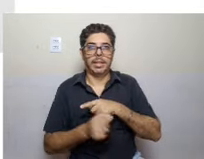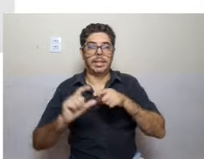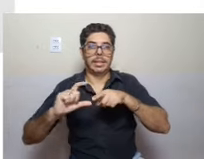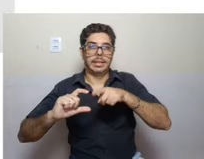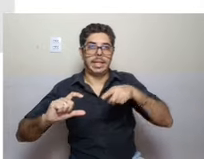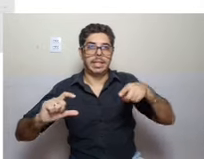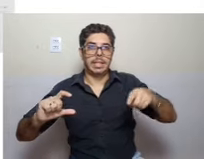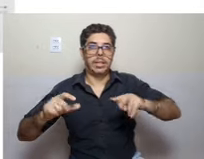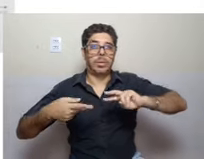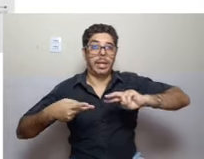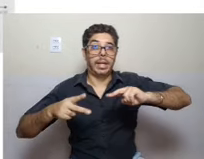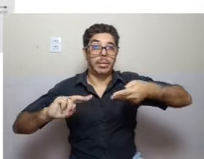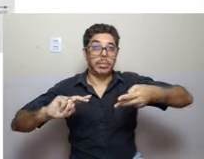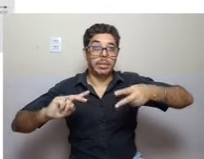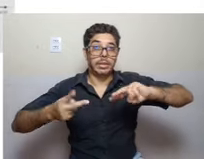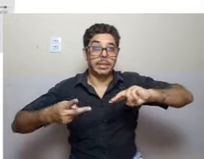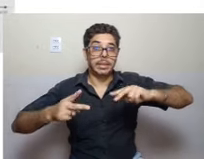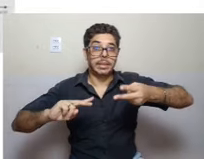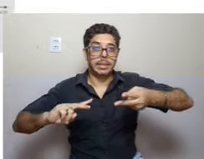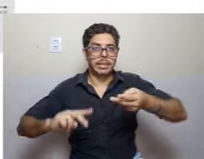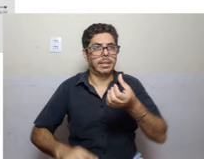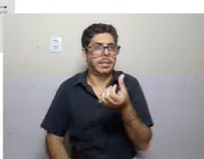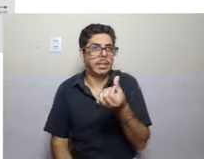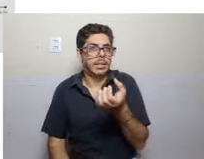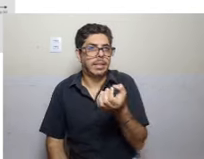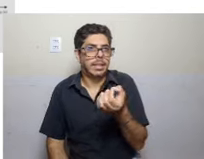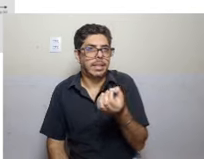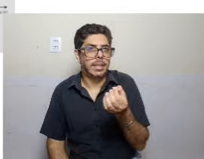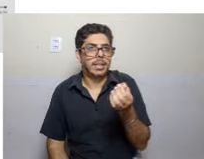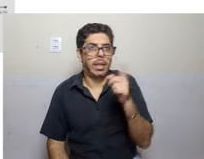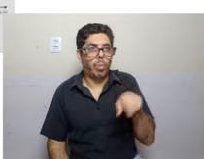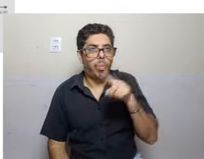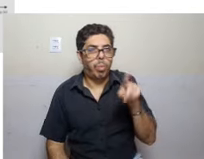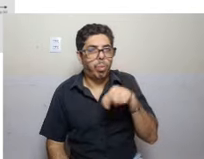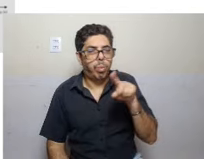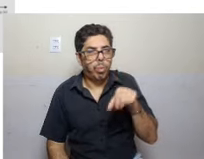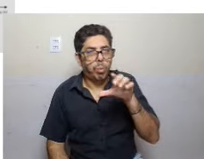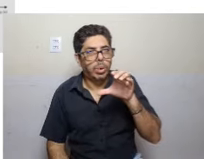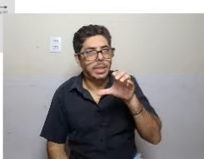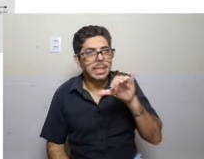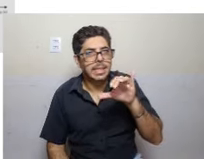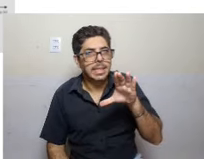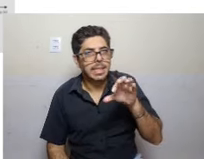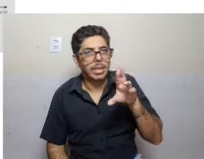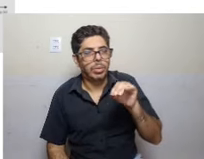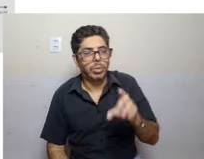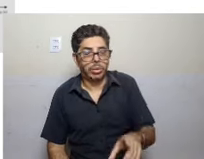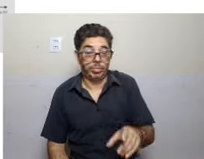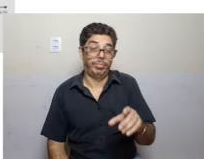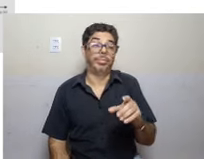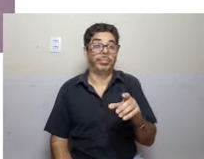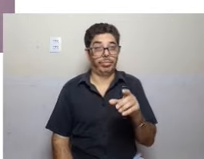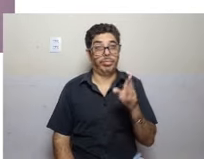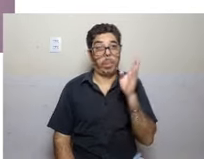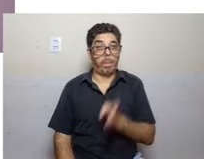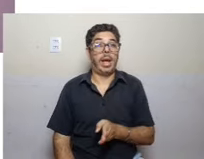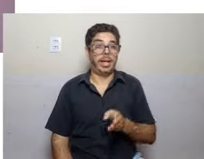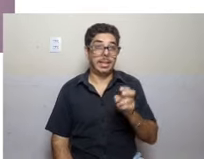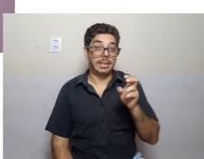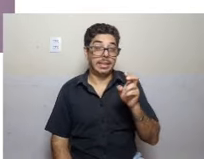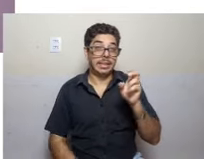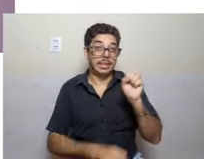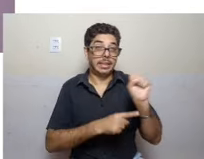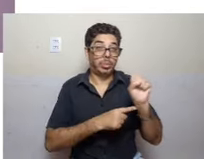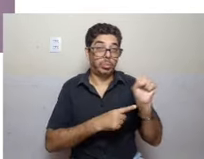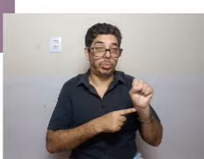se alternam em uma frequência de 60 ciclos por segundo, ou seja, uma corrente de 60 Hz. Em alguns